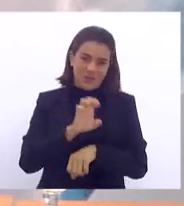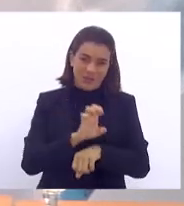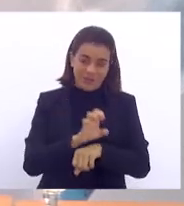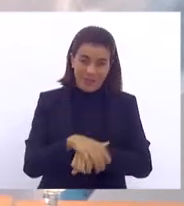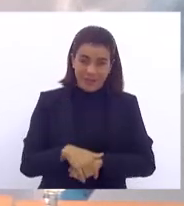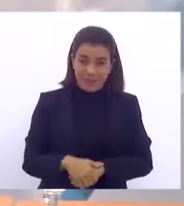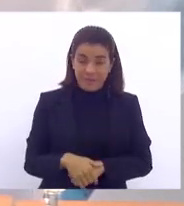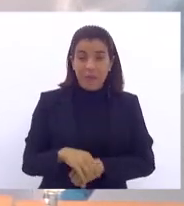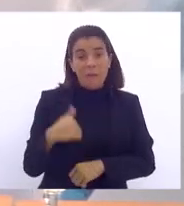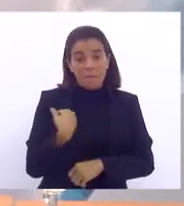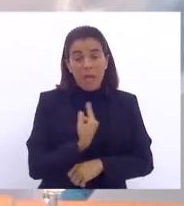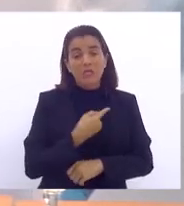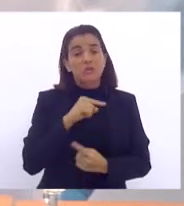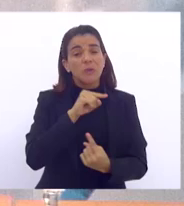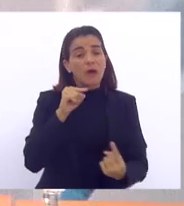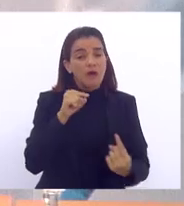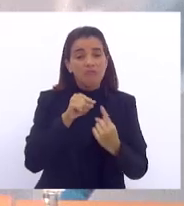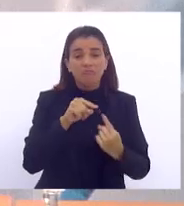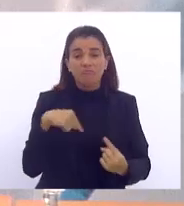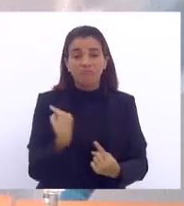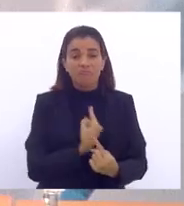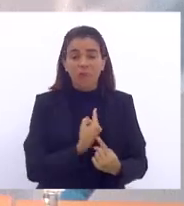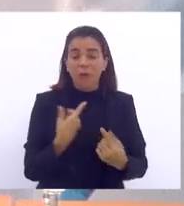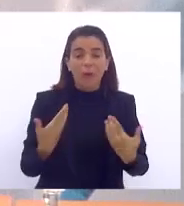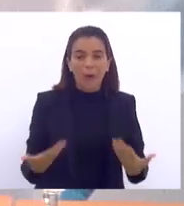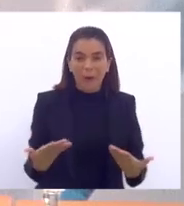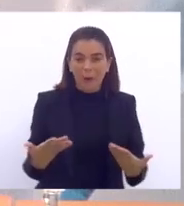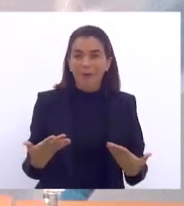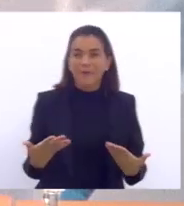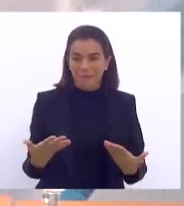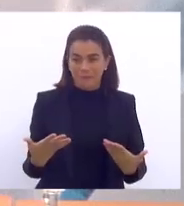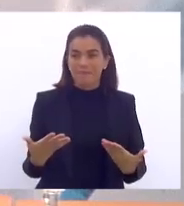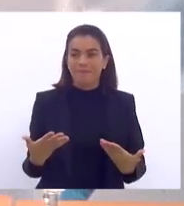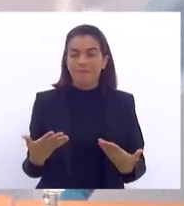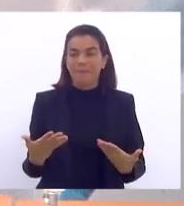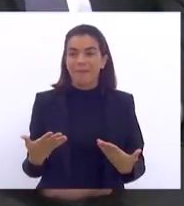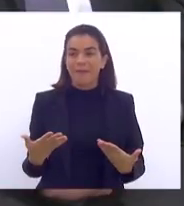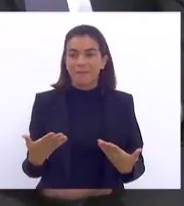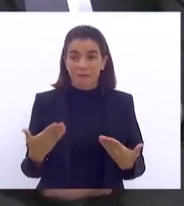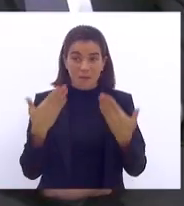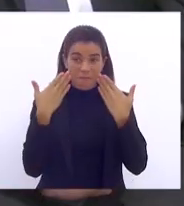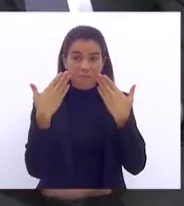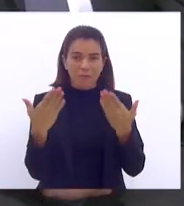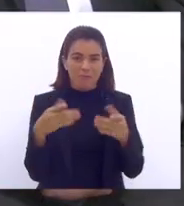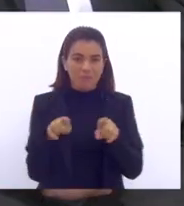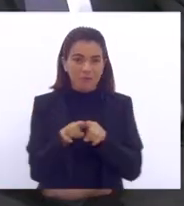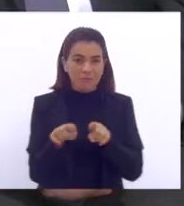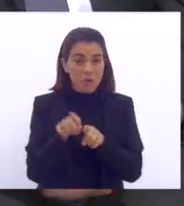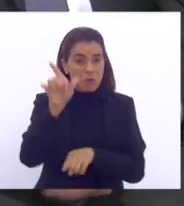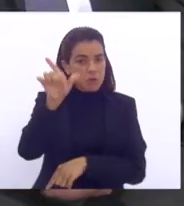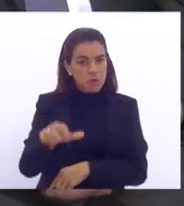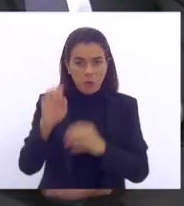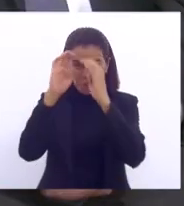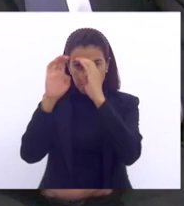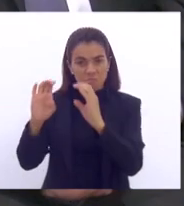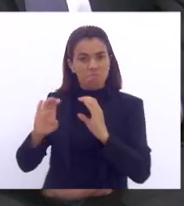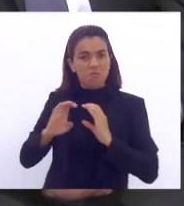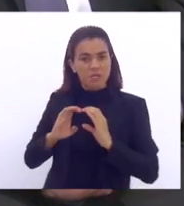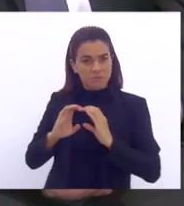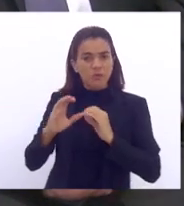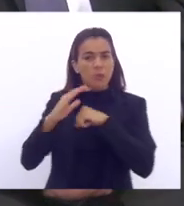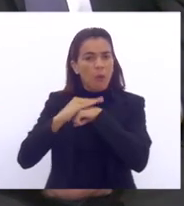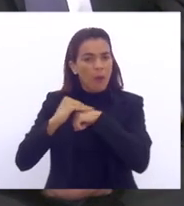gente do Parlamento eh eu sempre falo isso Luiz também falo que publicamente o senhor foi muito respeitoso carinhoso